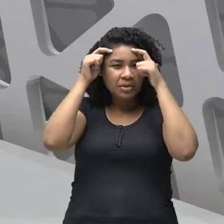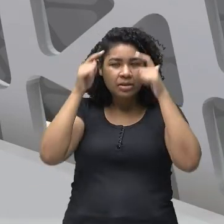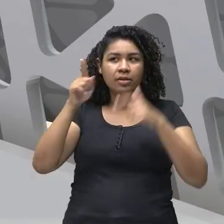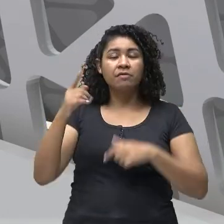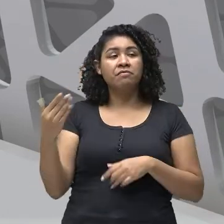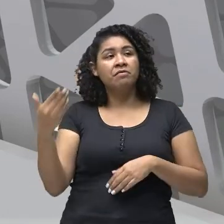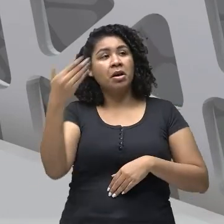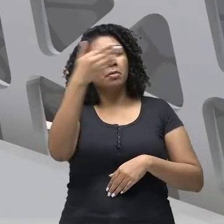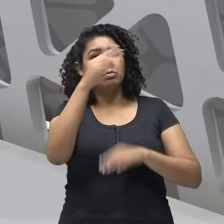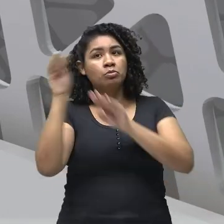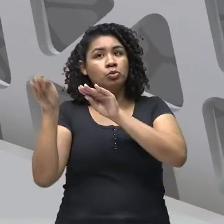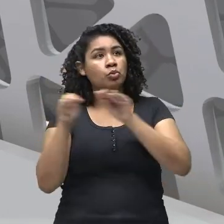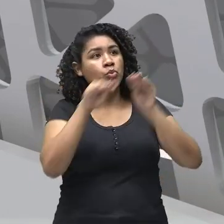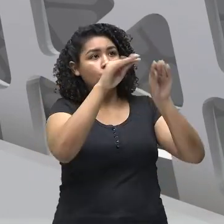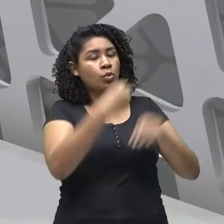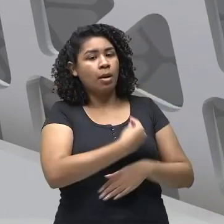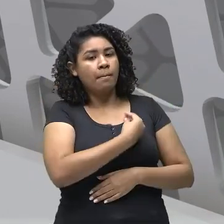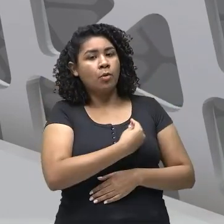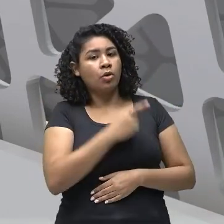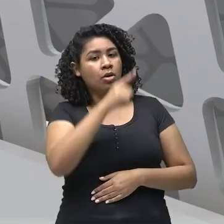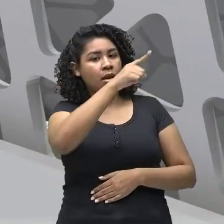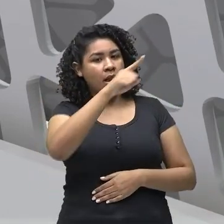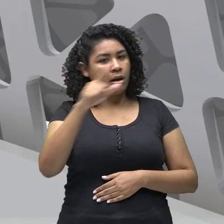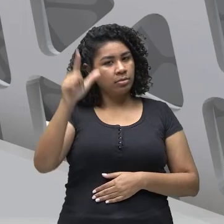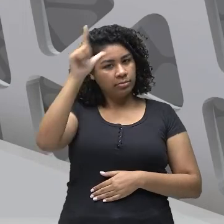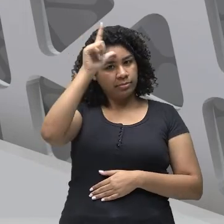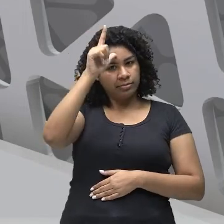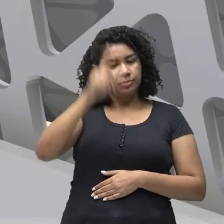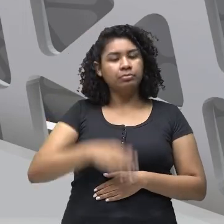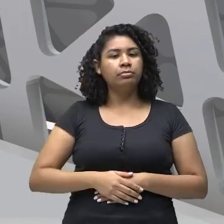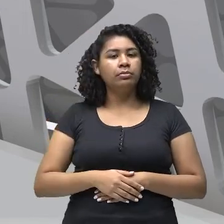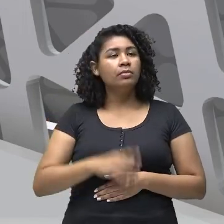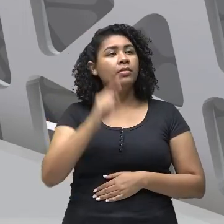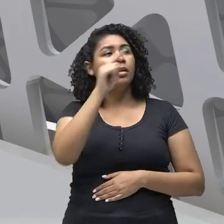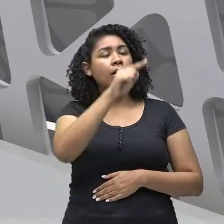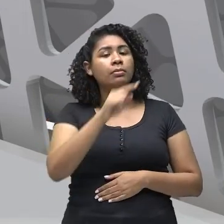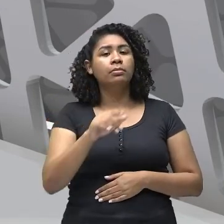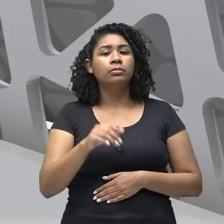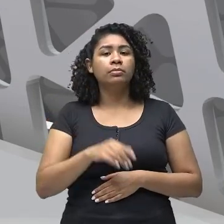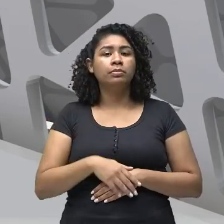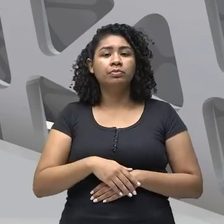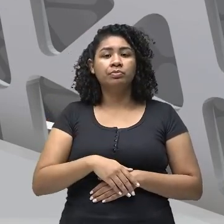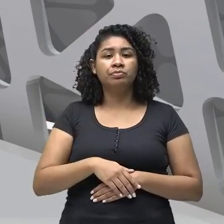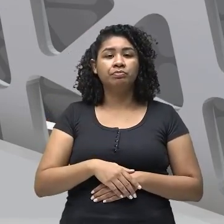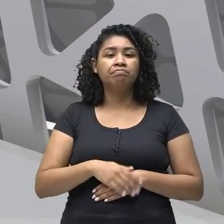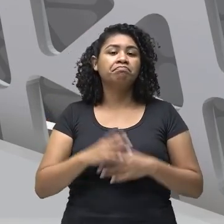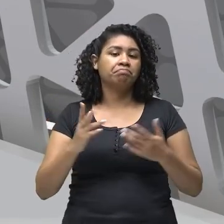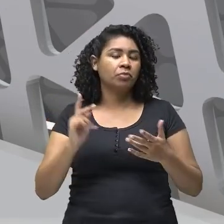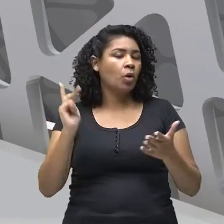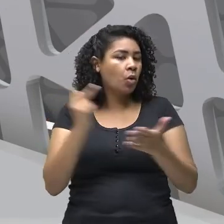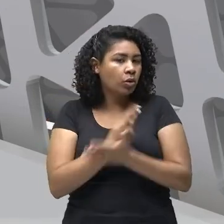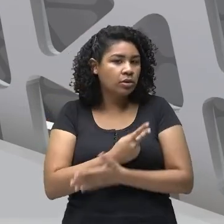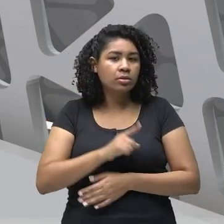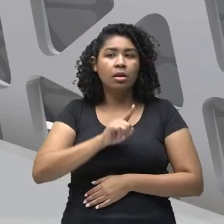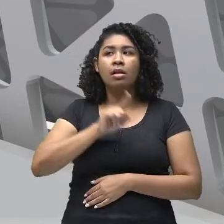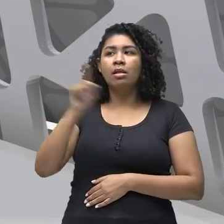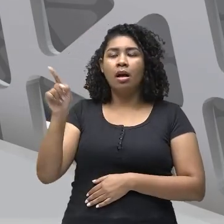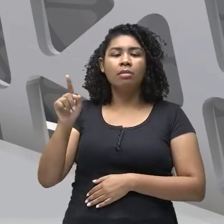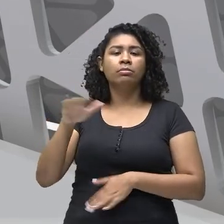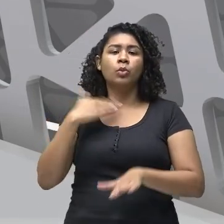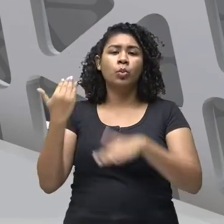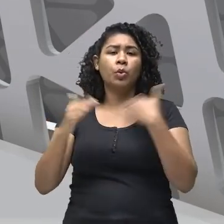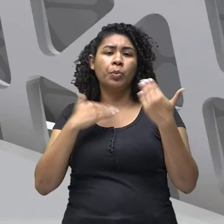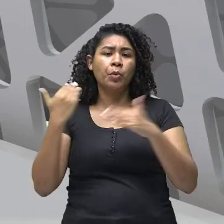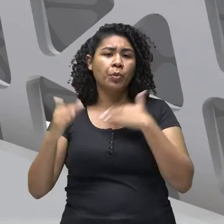Alemanha, tá bom? Mas aqui morreu todos os sucessores do trono de Portugal. Mas essa